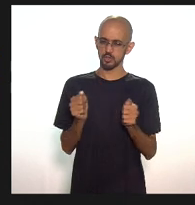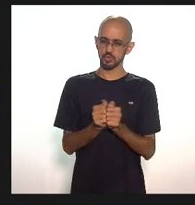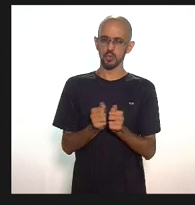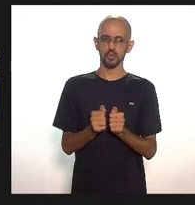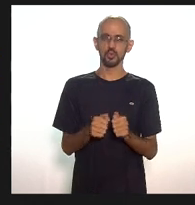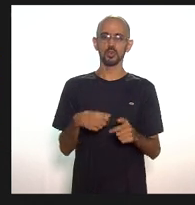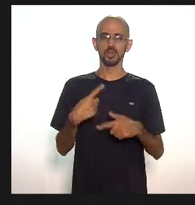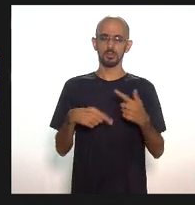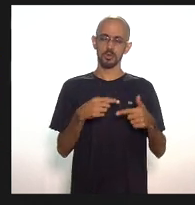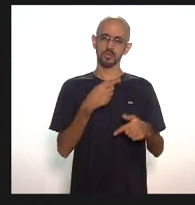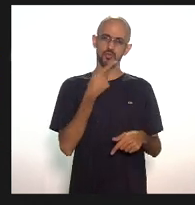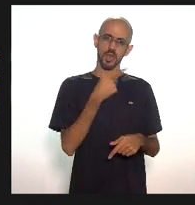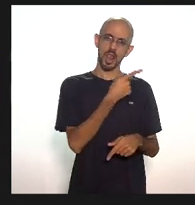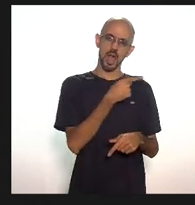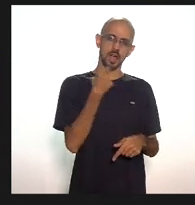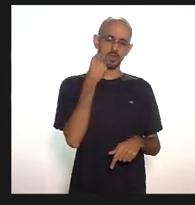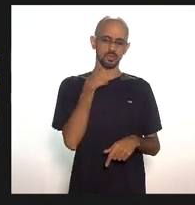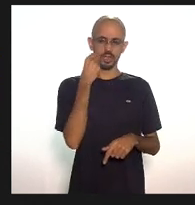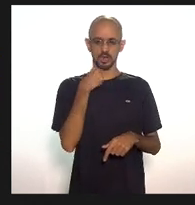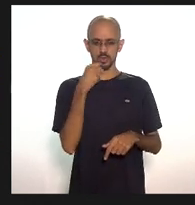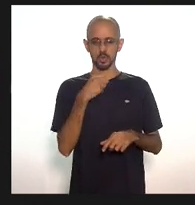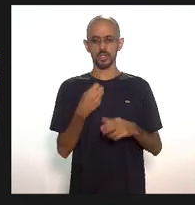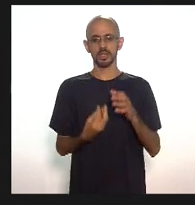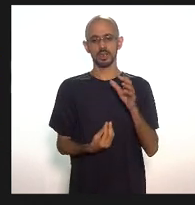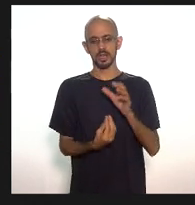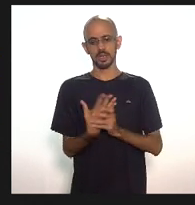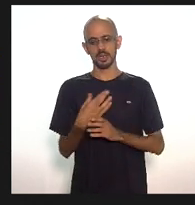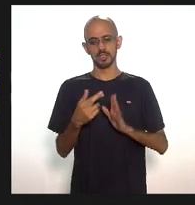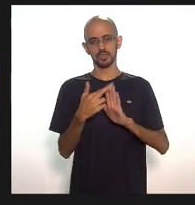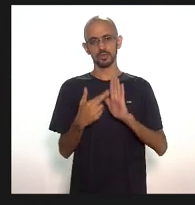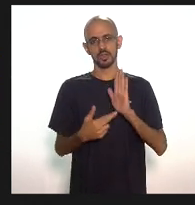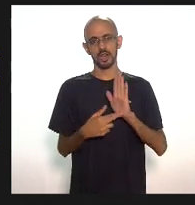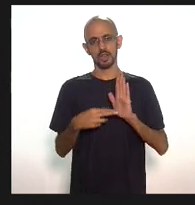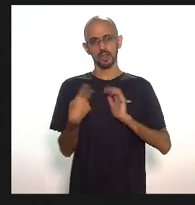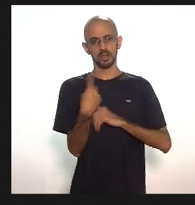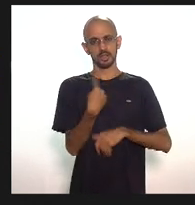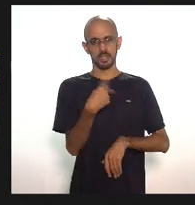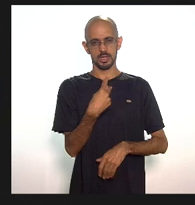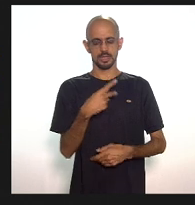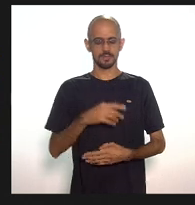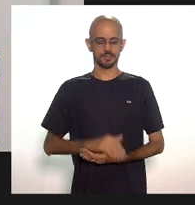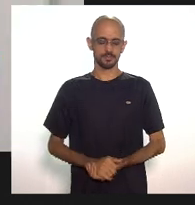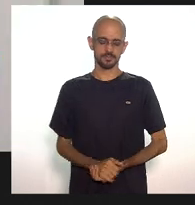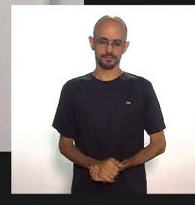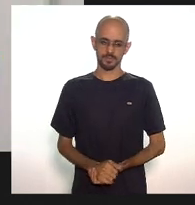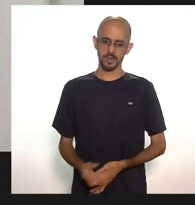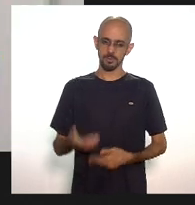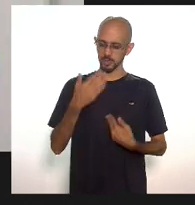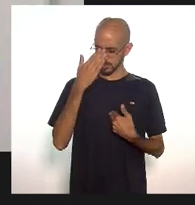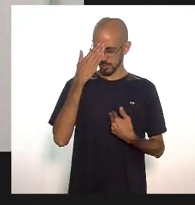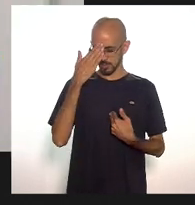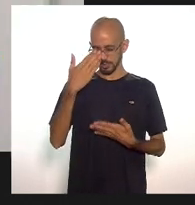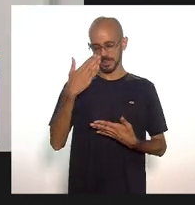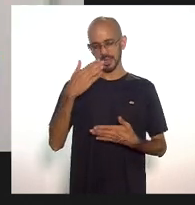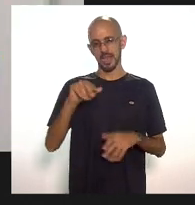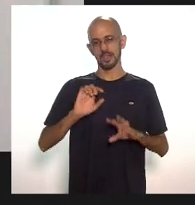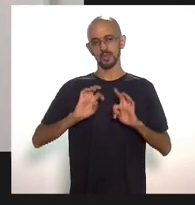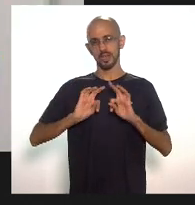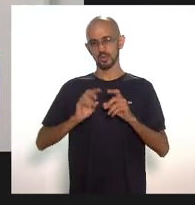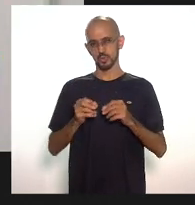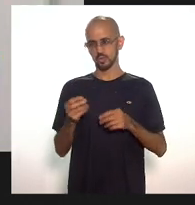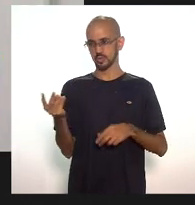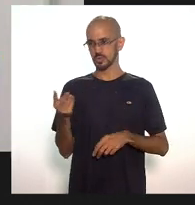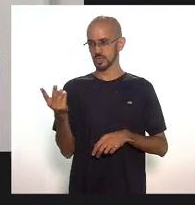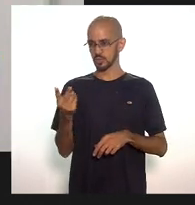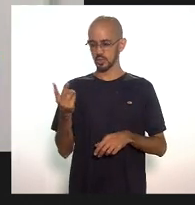senador e na construção do relatório dele. Obrigada, Zé Luiz. Muito obrigada. Eu